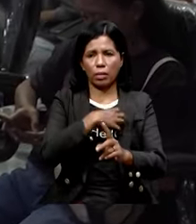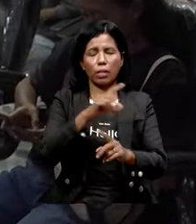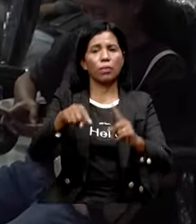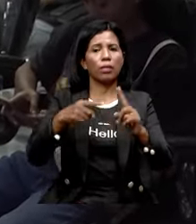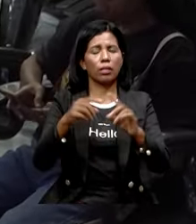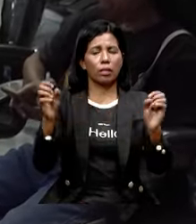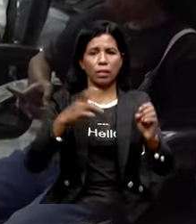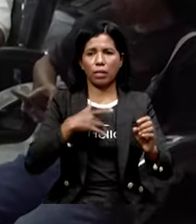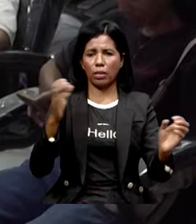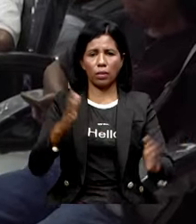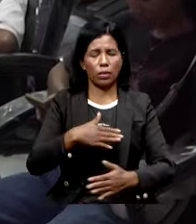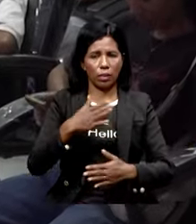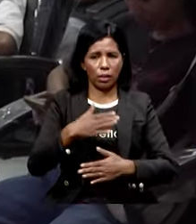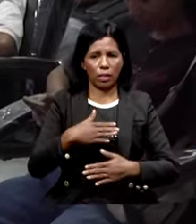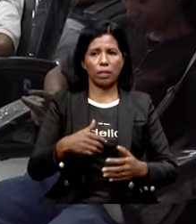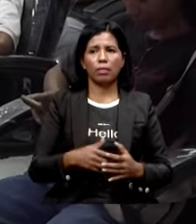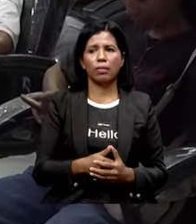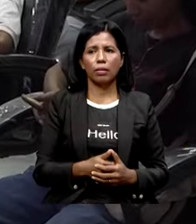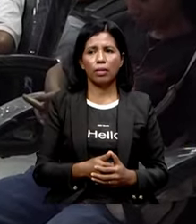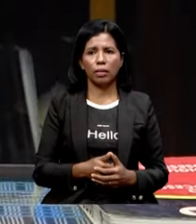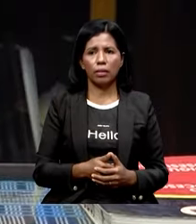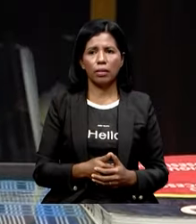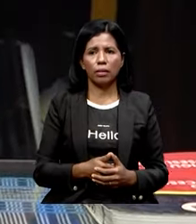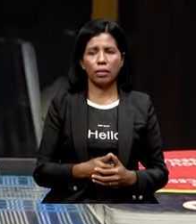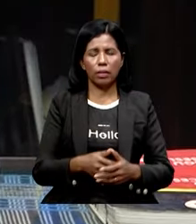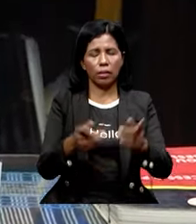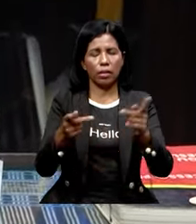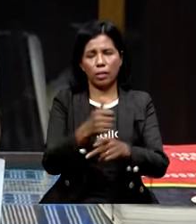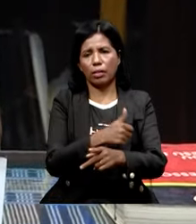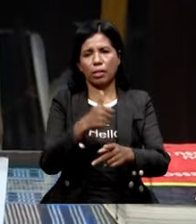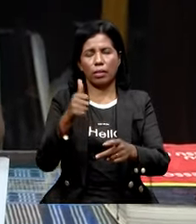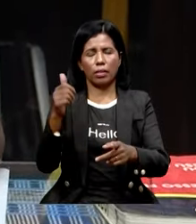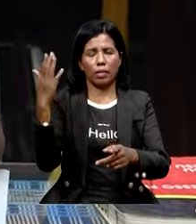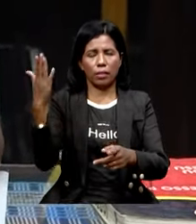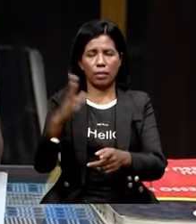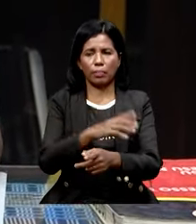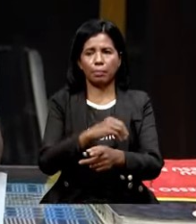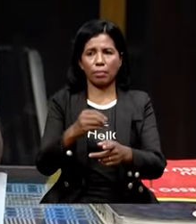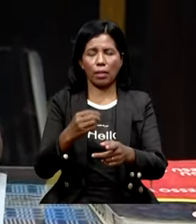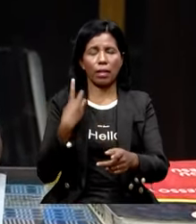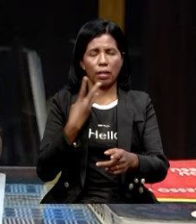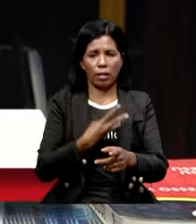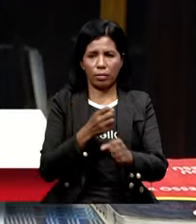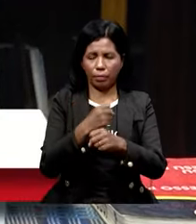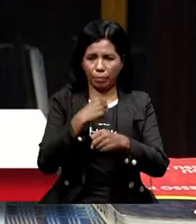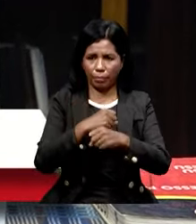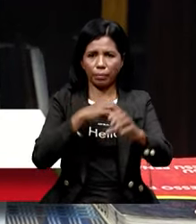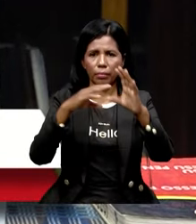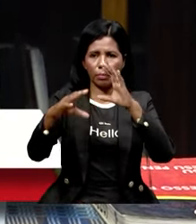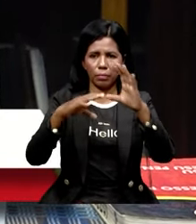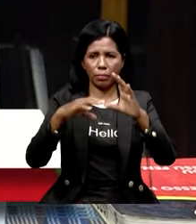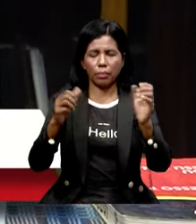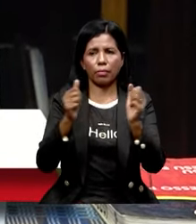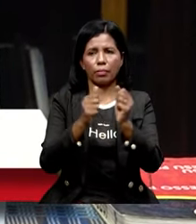la satisfaz com a atuação. Né? A minha parte esquadra Dona Alessu, e tem a comunicação, e